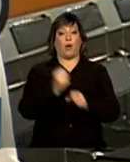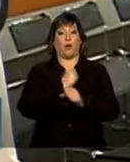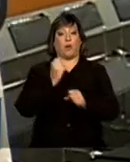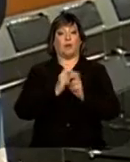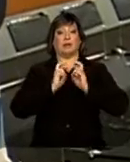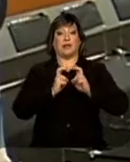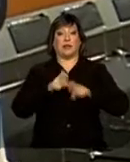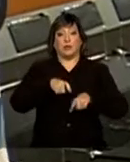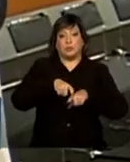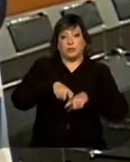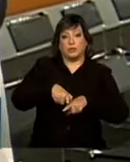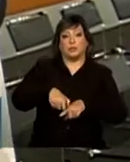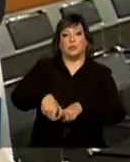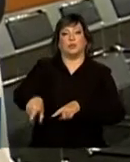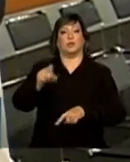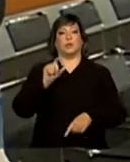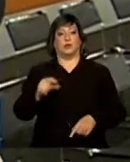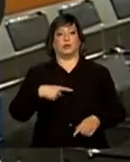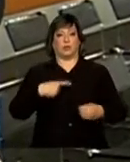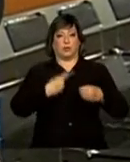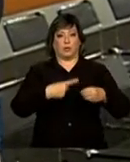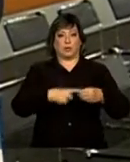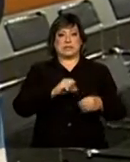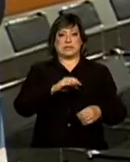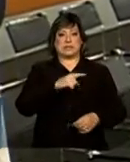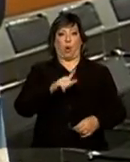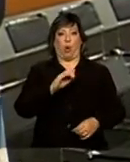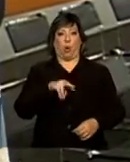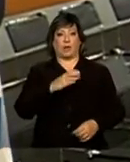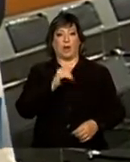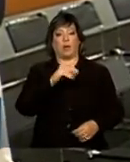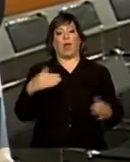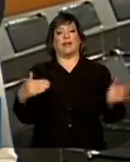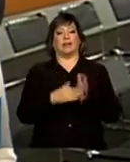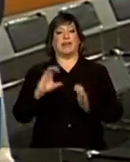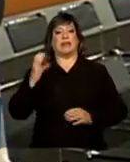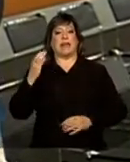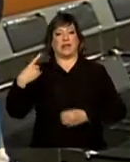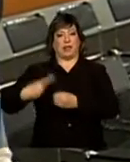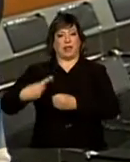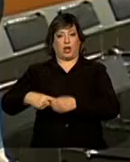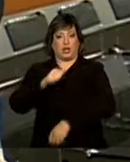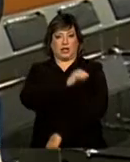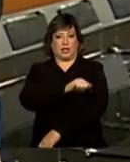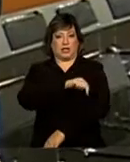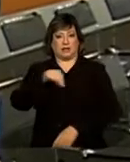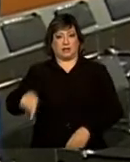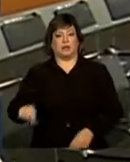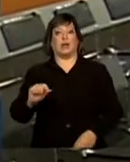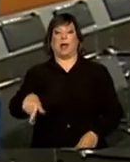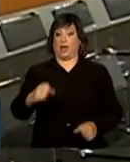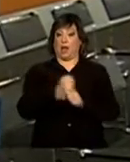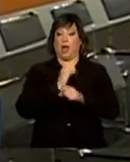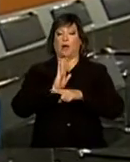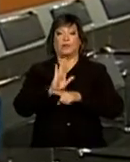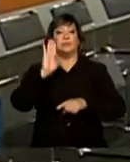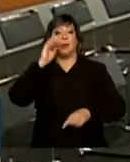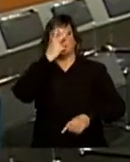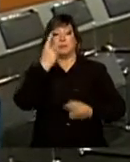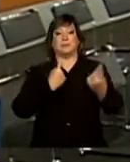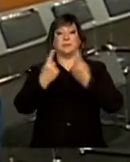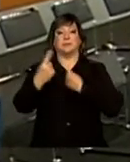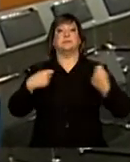monotrilho, que vai ligar os municípios de São Gonçalo a Niterói. Essa obra deve beneficiar principalmente os passageiros